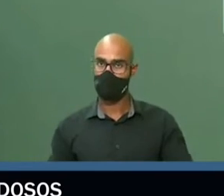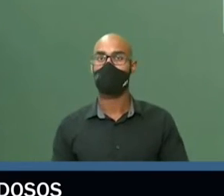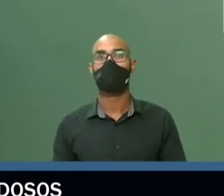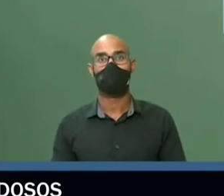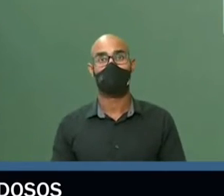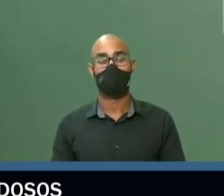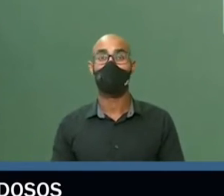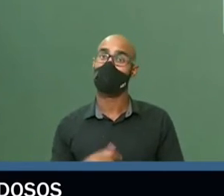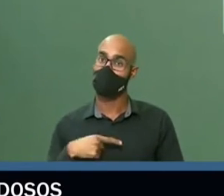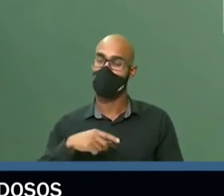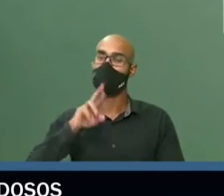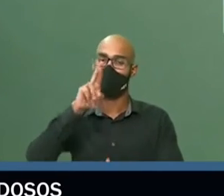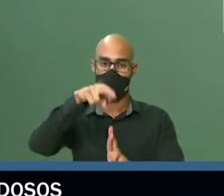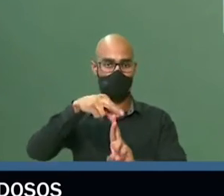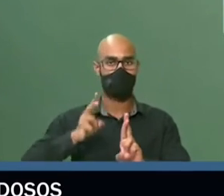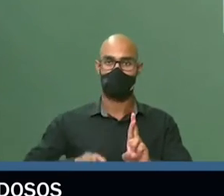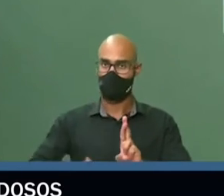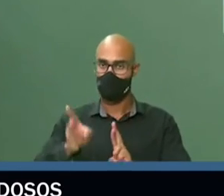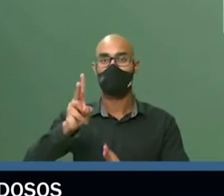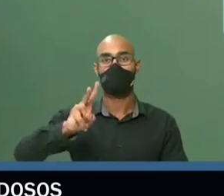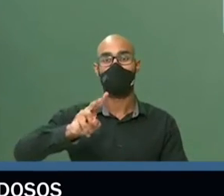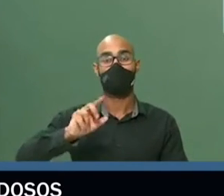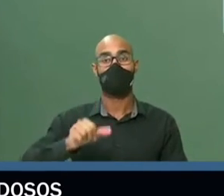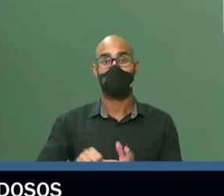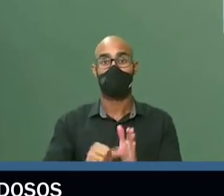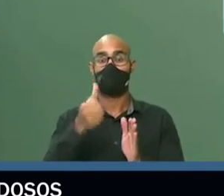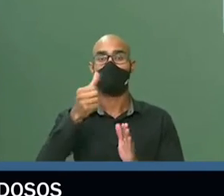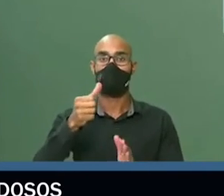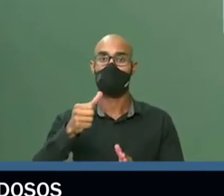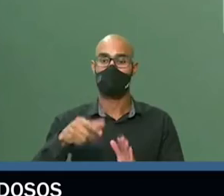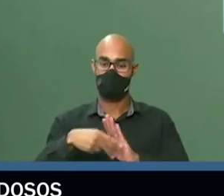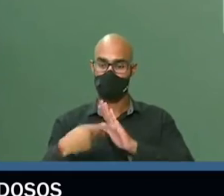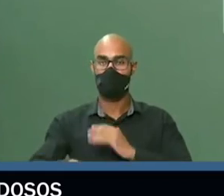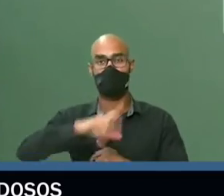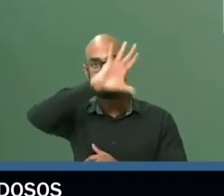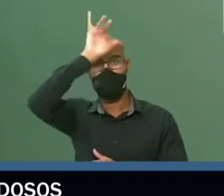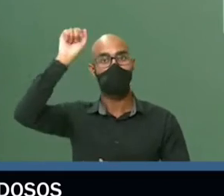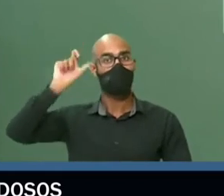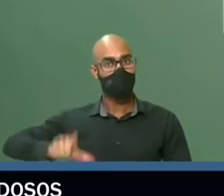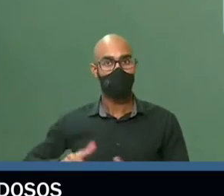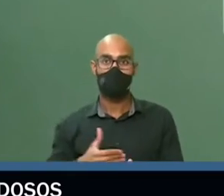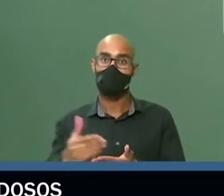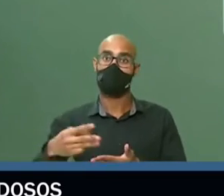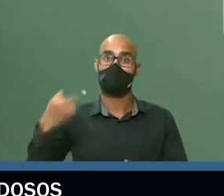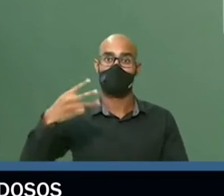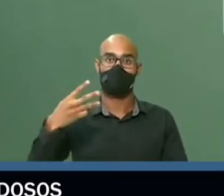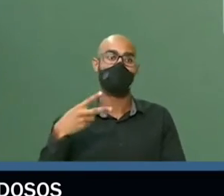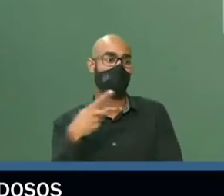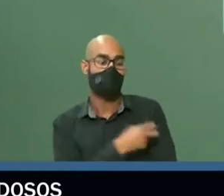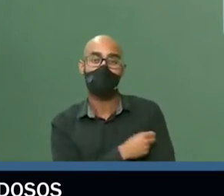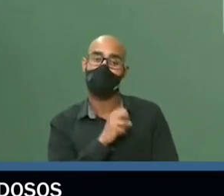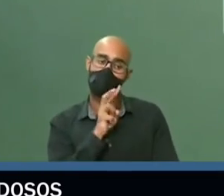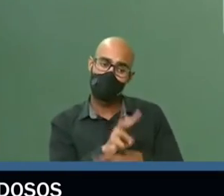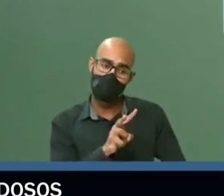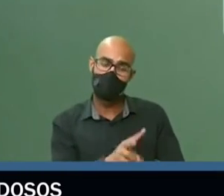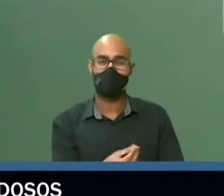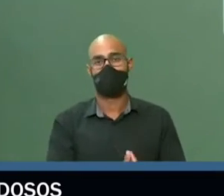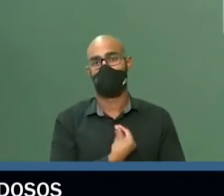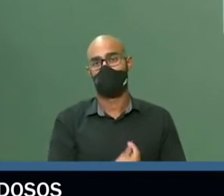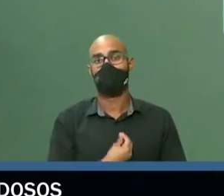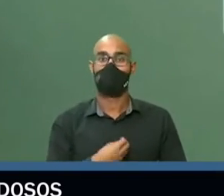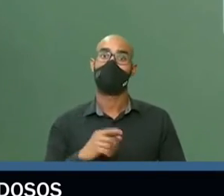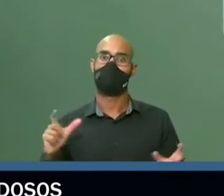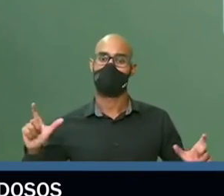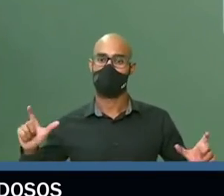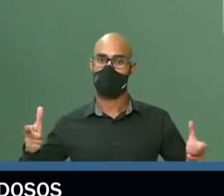iniciar o processo de imunização dessa faixa etária, para preservar vidas, tendo em vista a